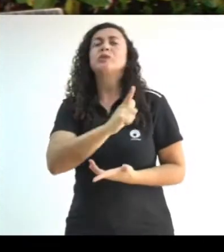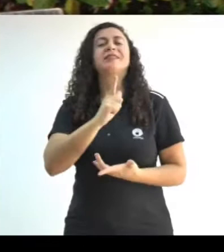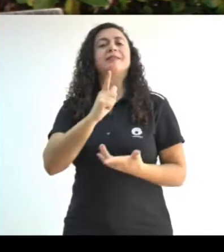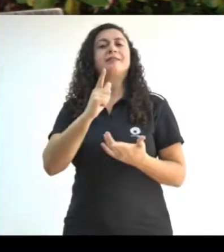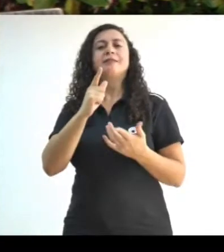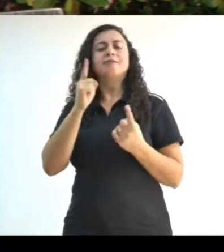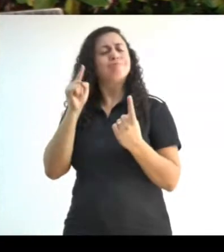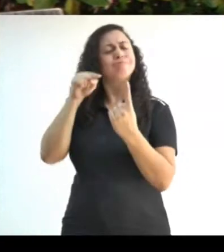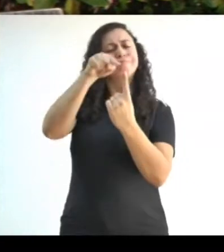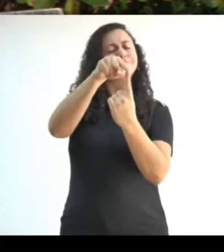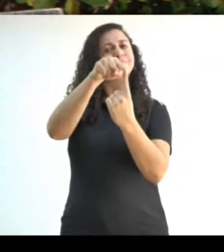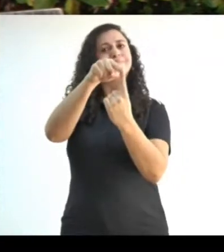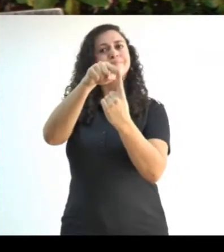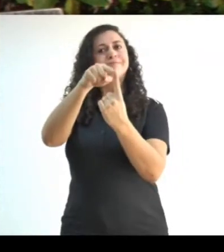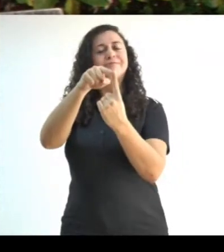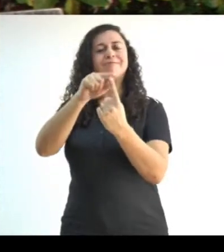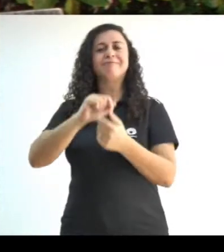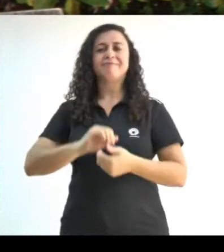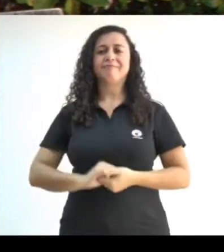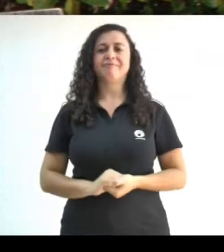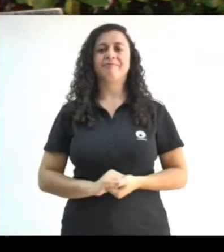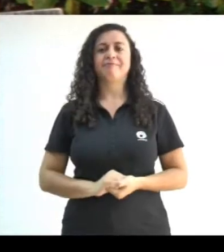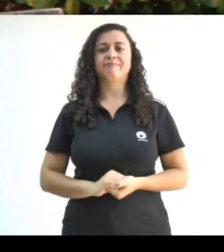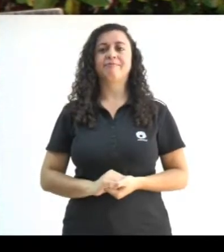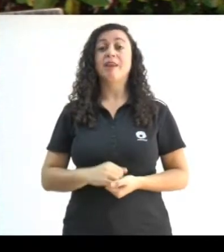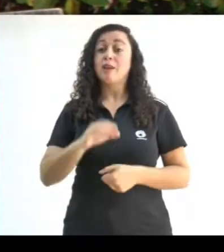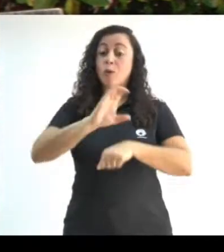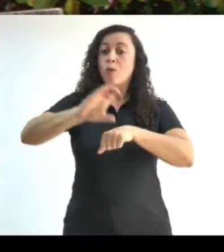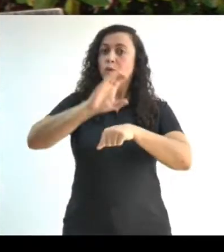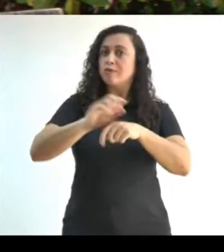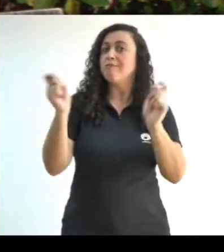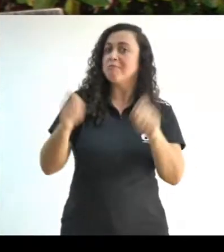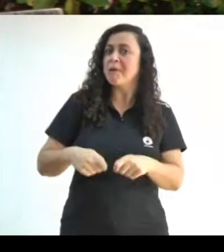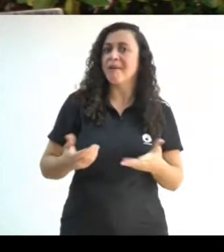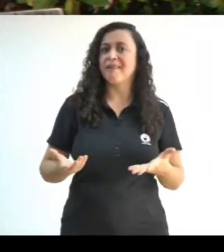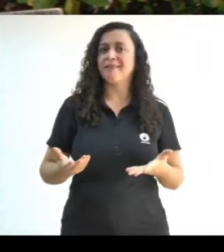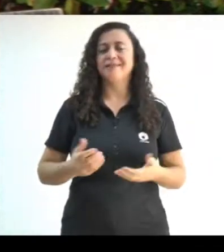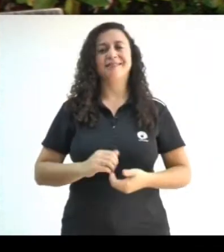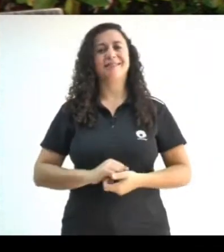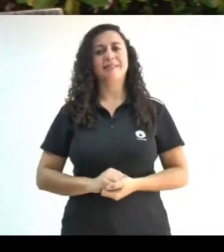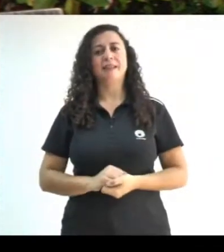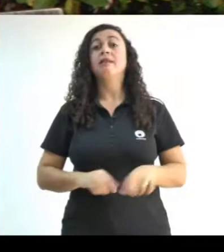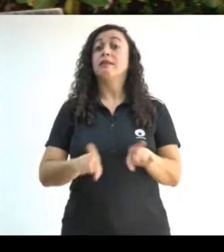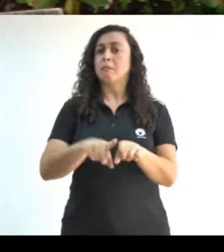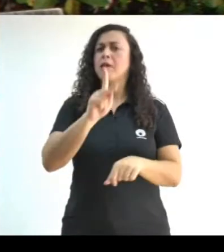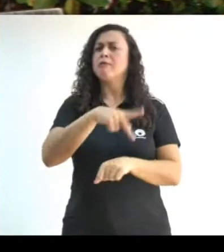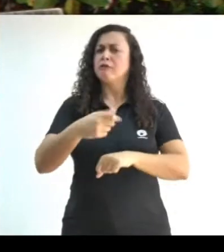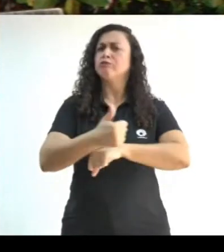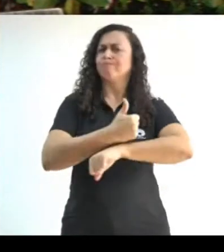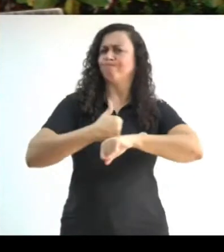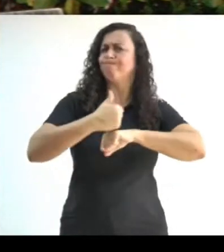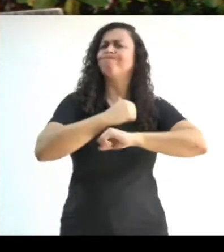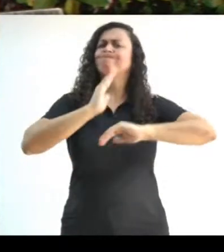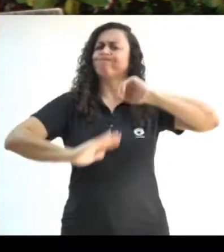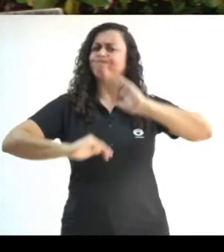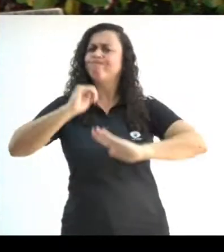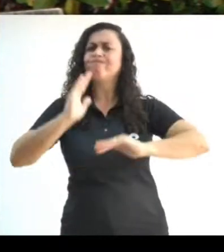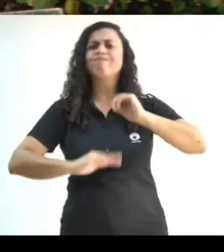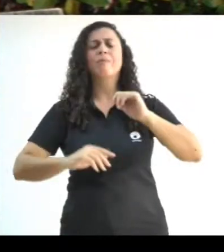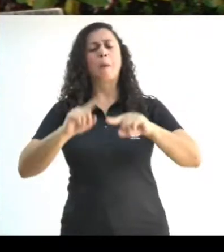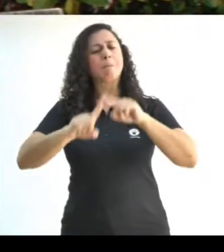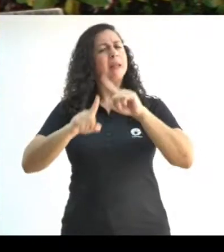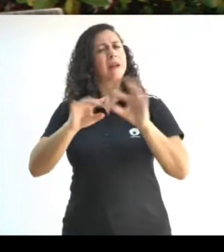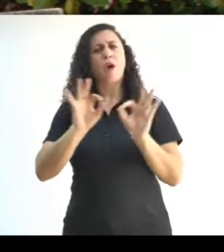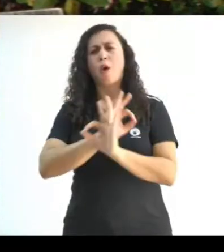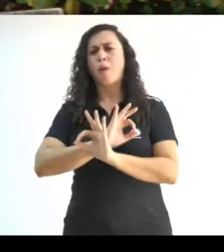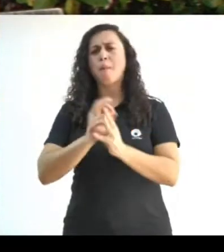chegar o mais perto possível dessa realização. E é o que o cursinho nos traz, que os professores são bem capacitados, o material é muito